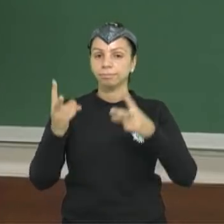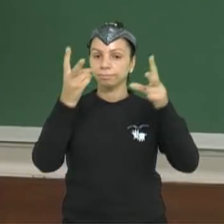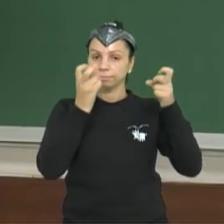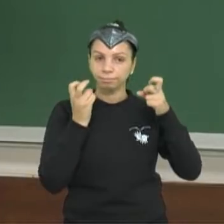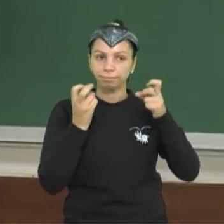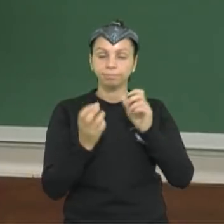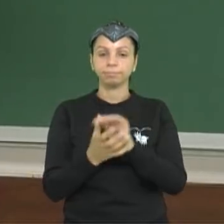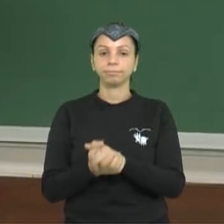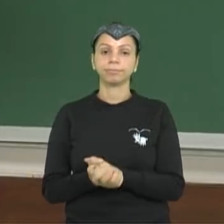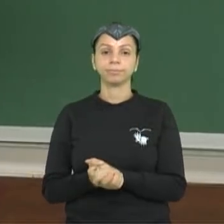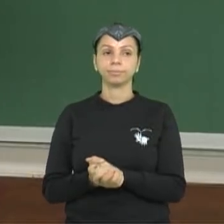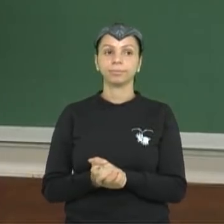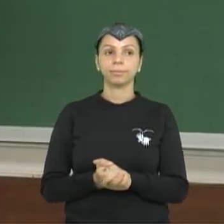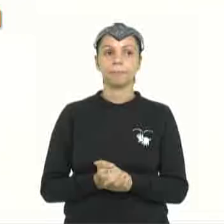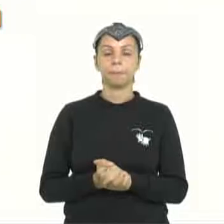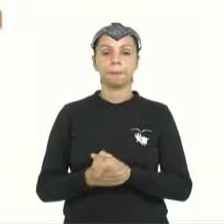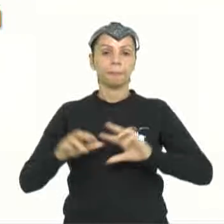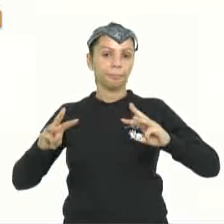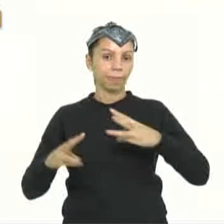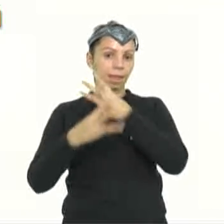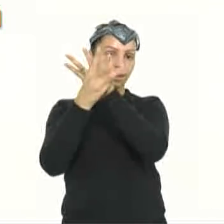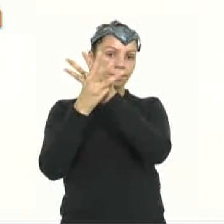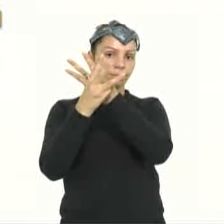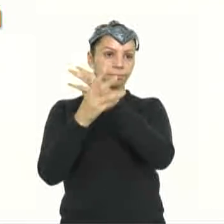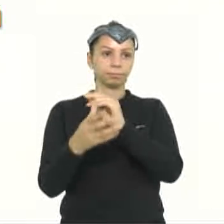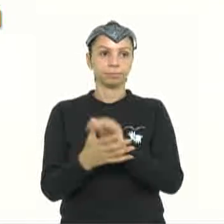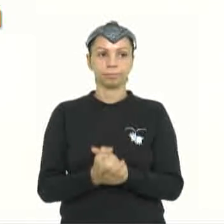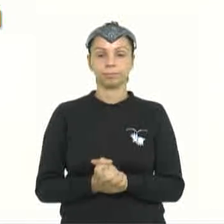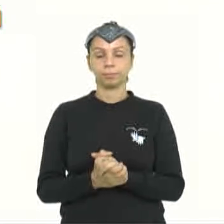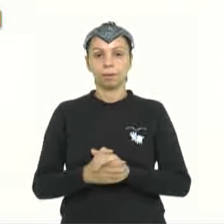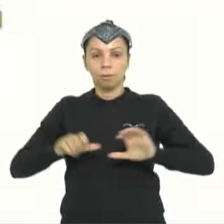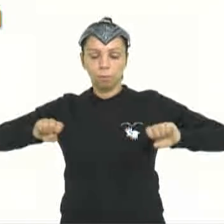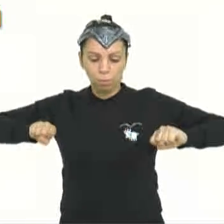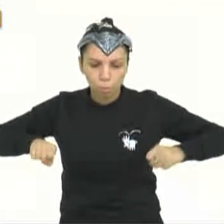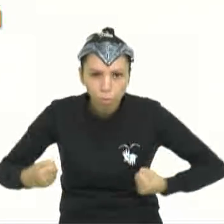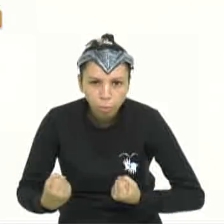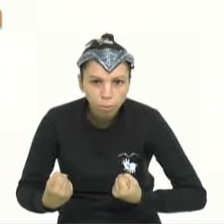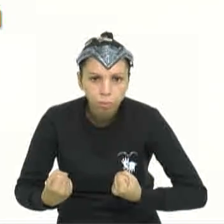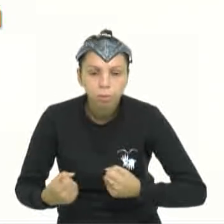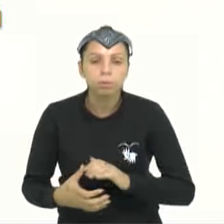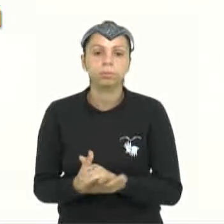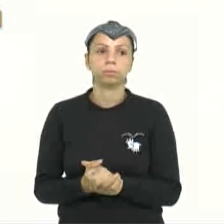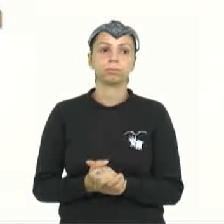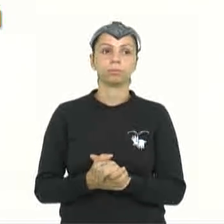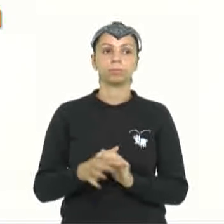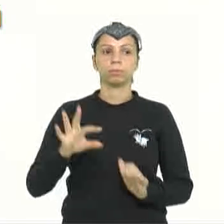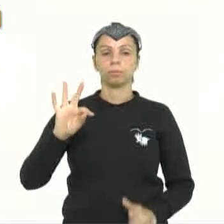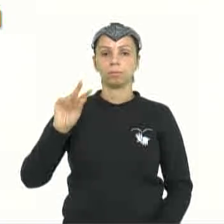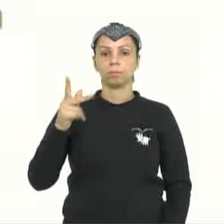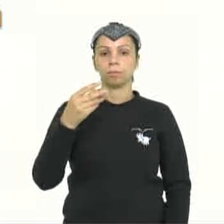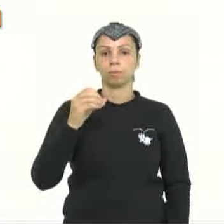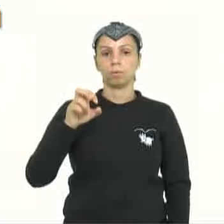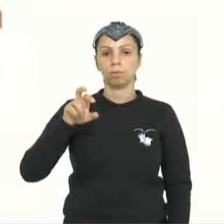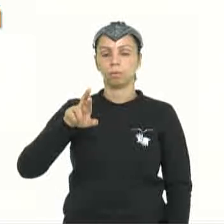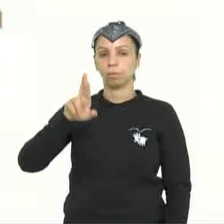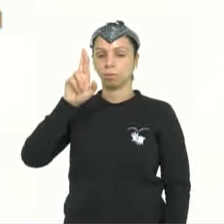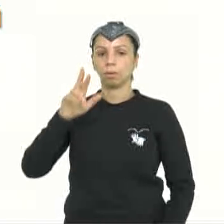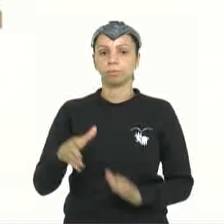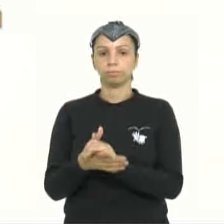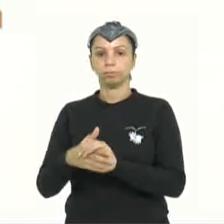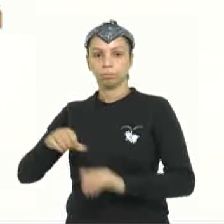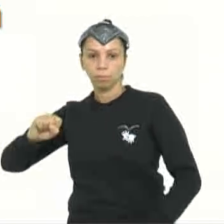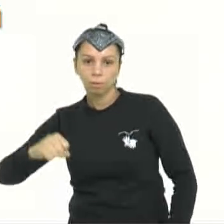só. O Wolverine, o Hulk, Thor, Capitão